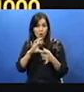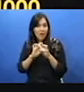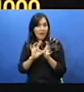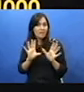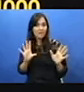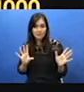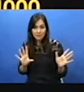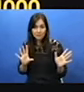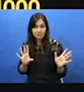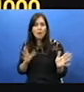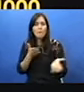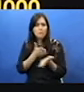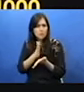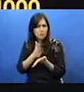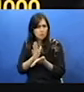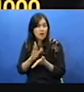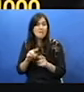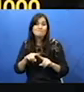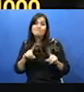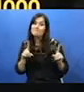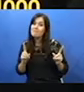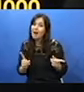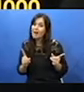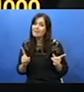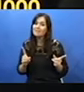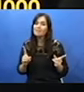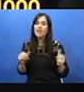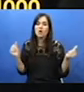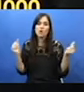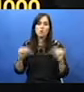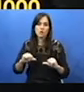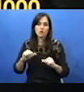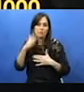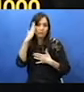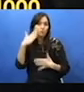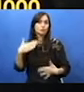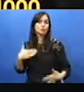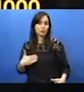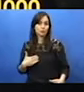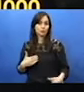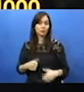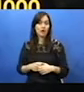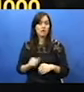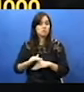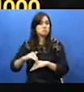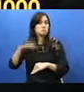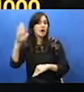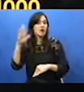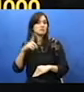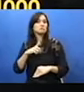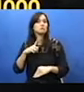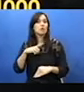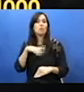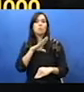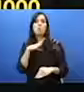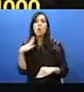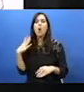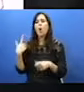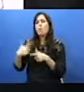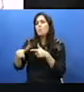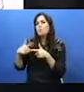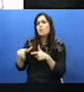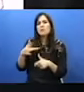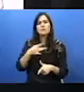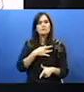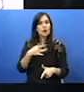lícita, permitida, ela é uma das mais nocivas para o nosso corpo, uma das que mais causam problemas à